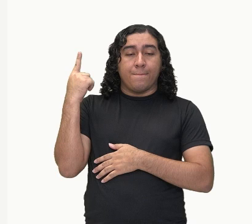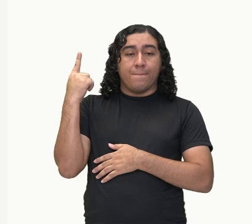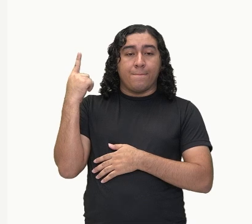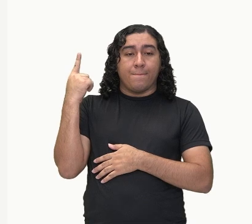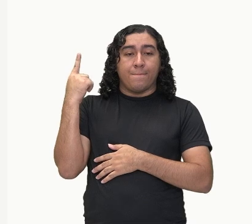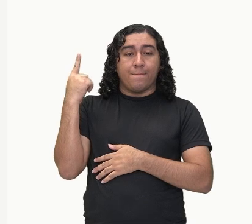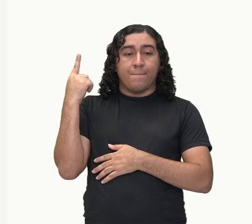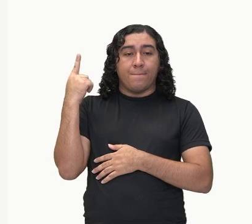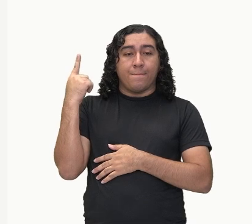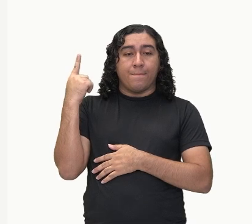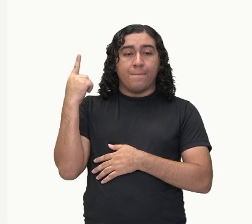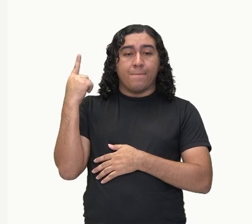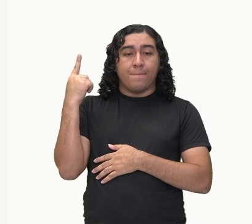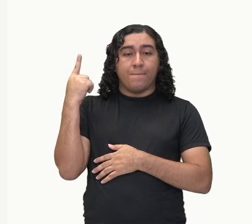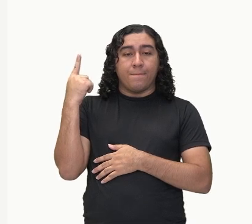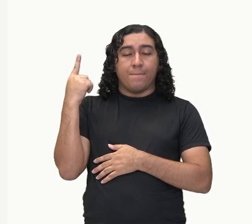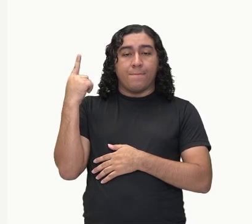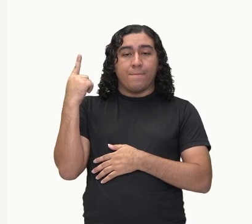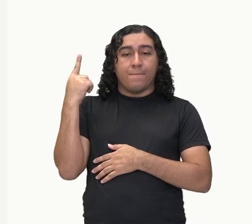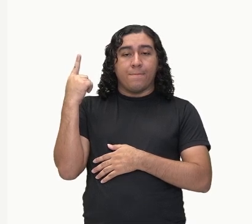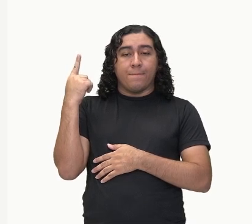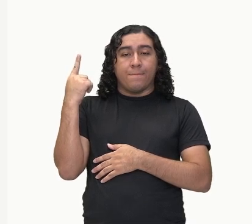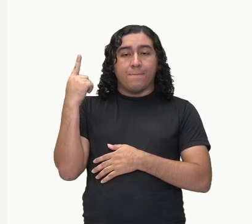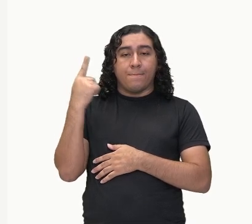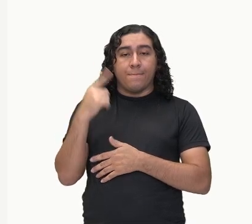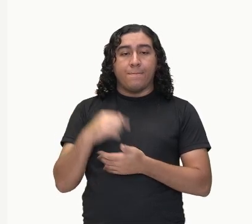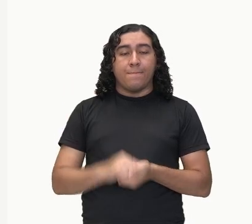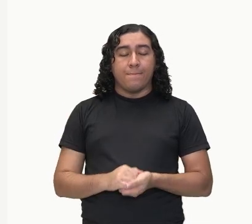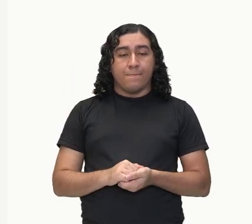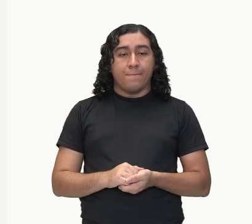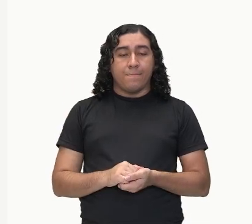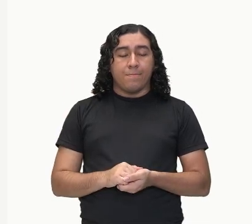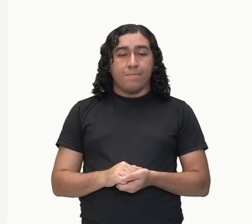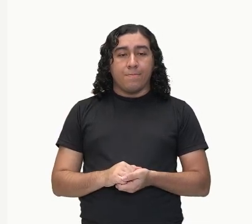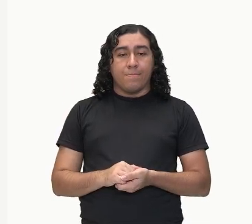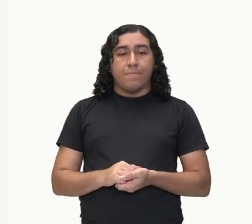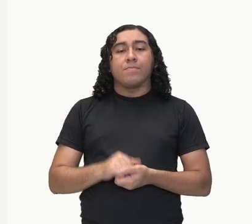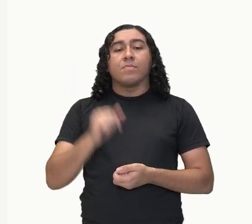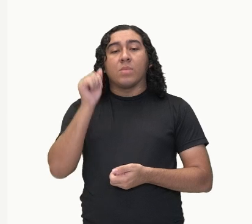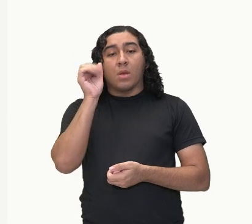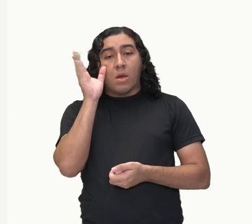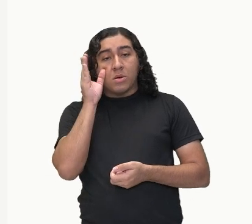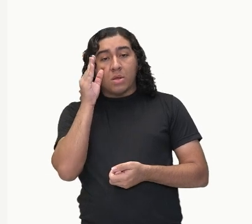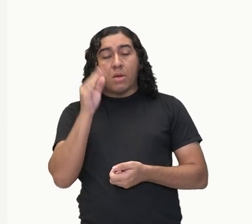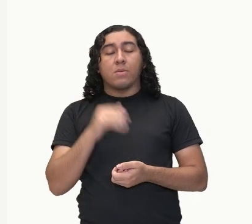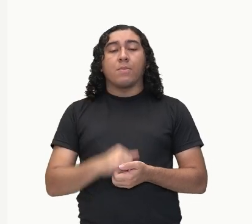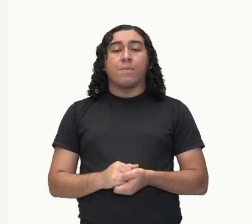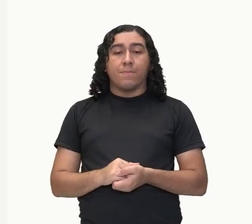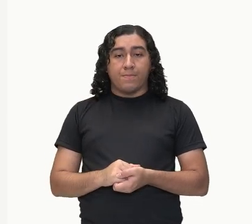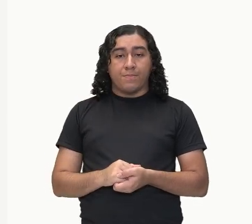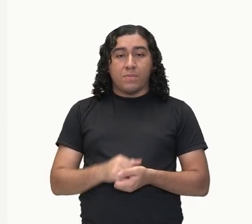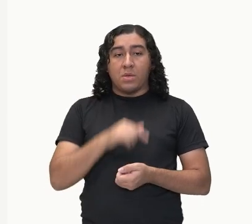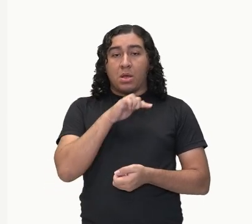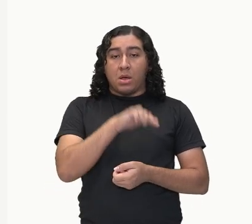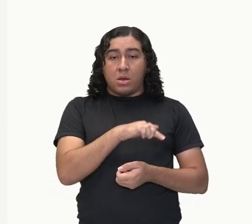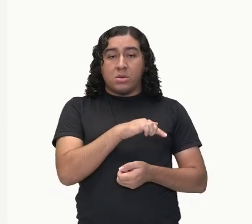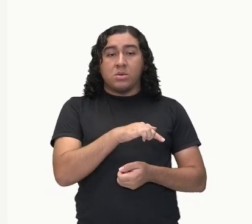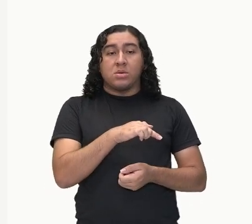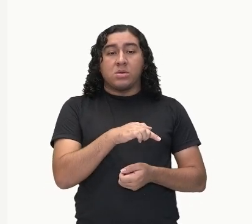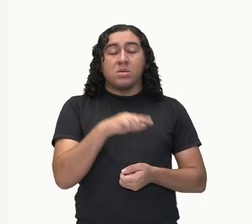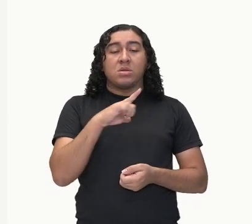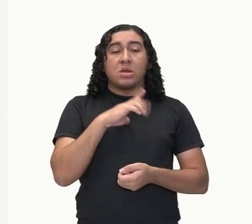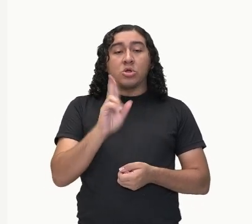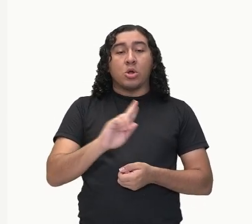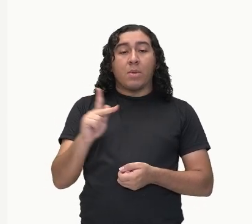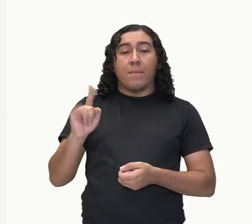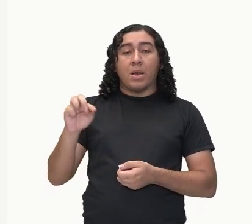coiotes, raposas e aves como codornas e perdizes. Curiosidade é que as pradarias são conhecidas como pampas